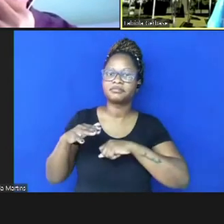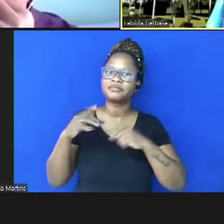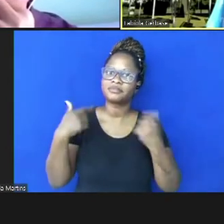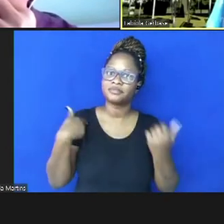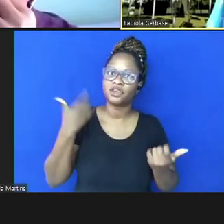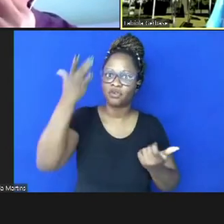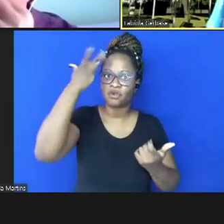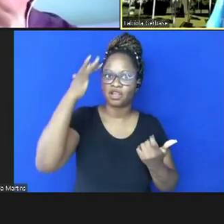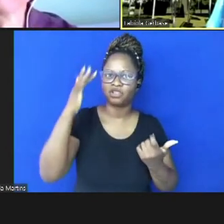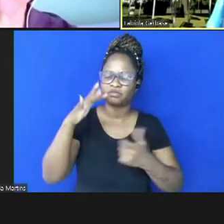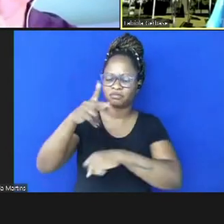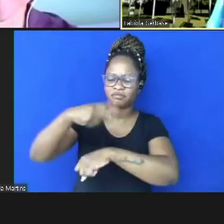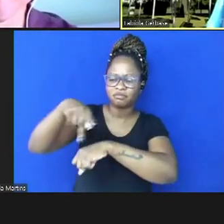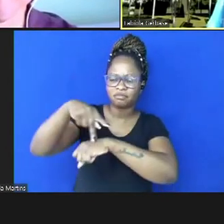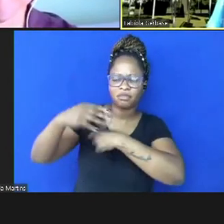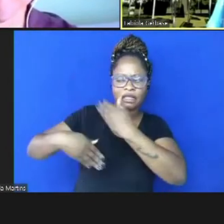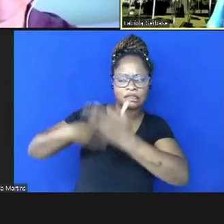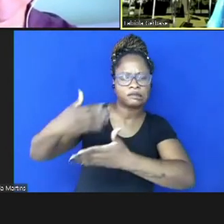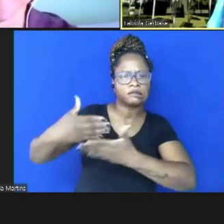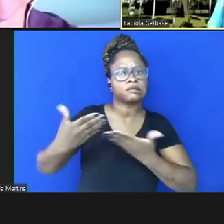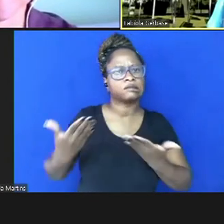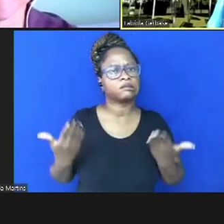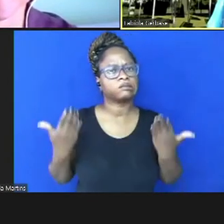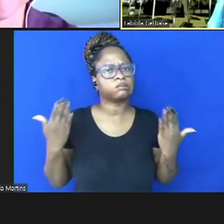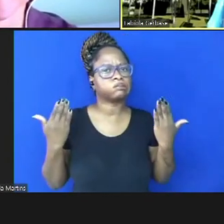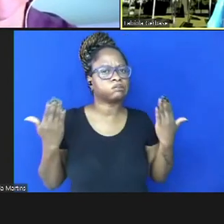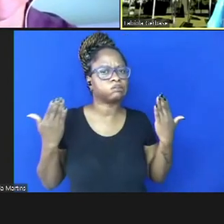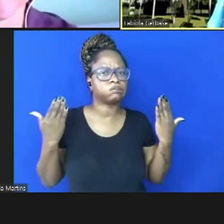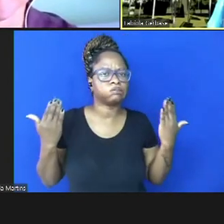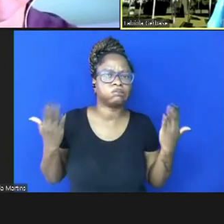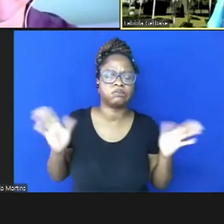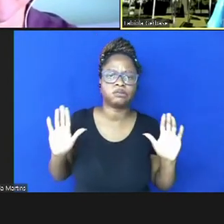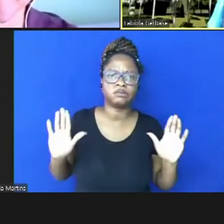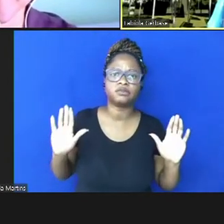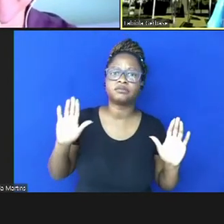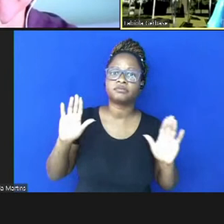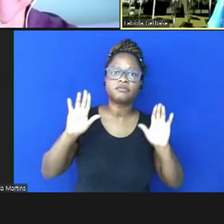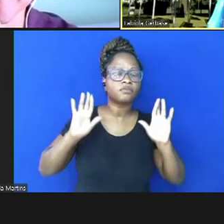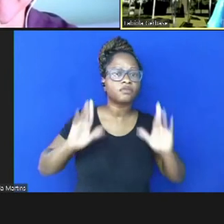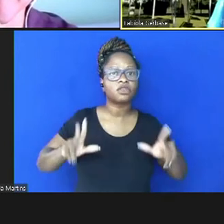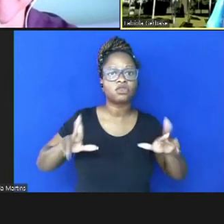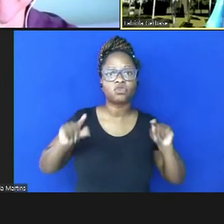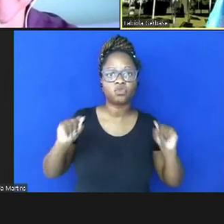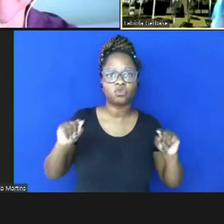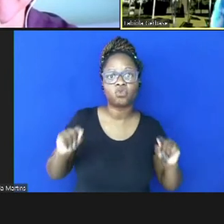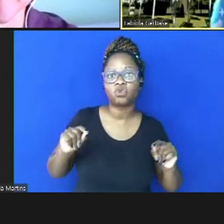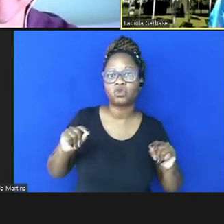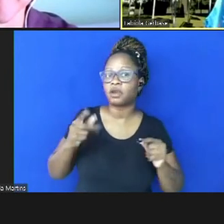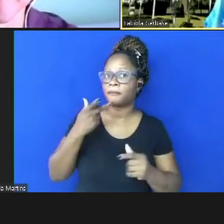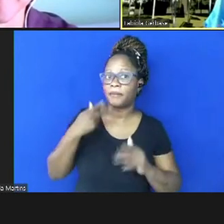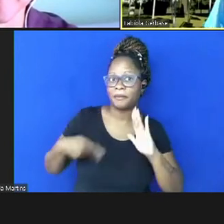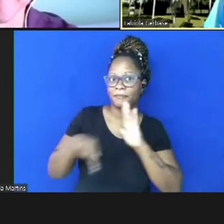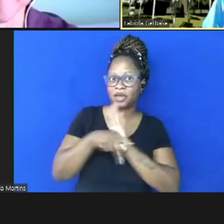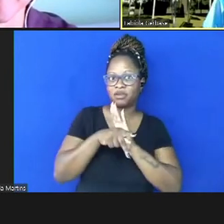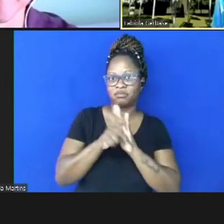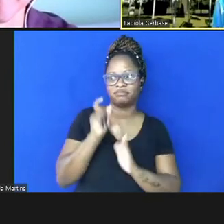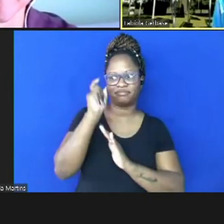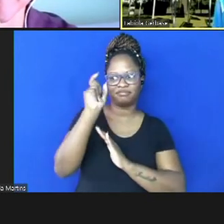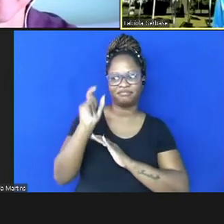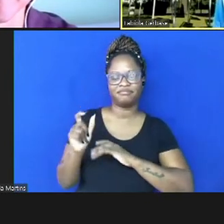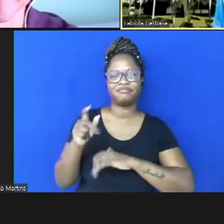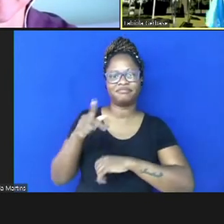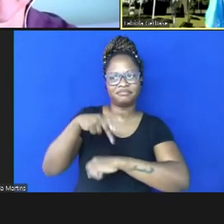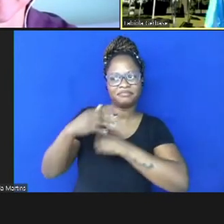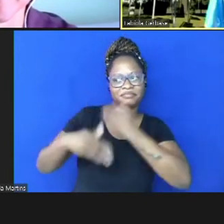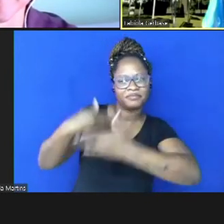polêmica, em alguns, né? Acho que não necessariamente é uma coisa apropriada de a gente usar, o